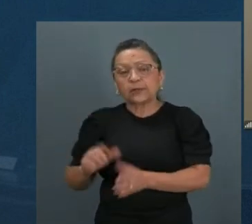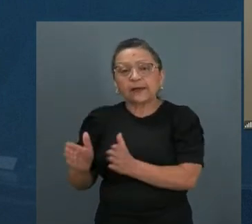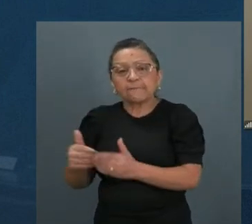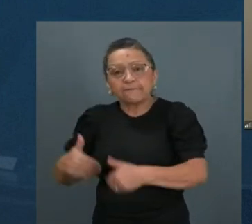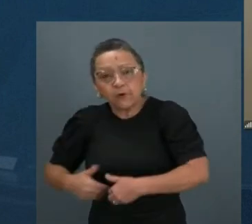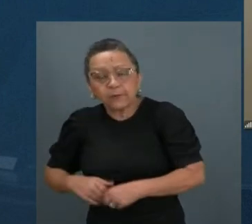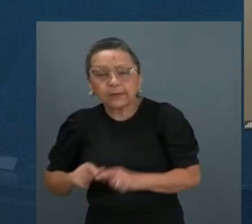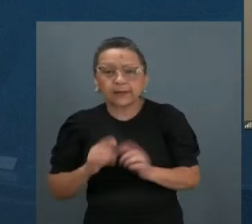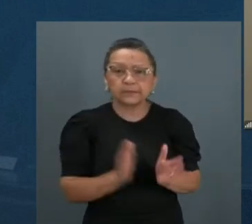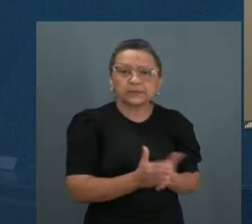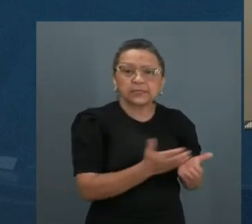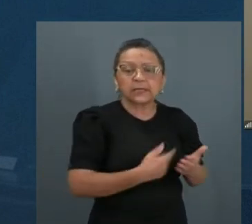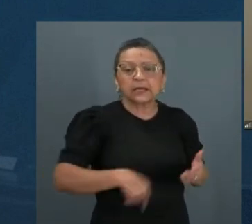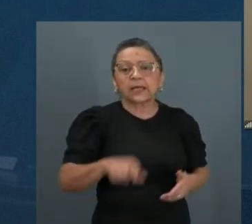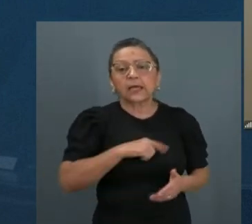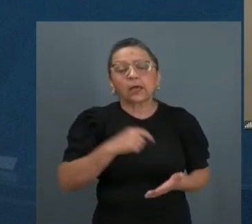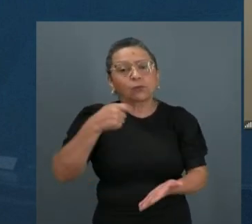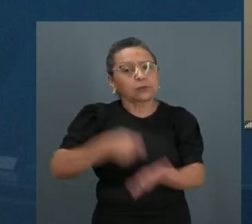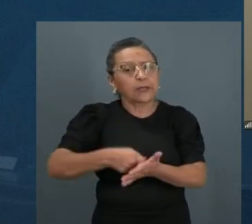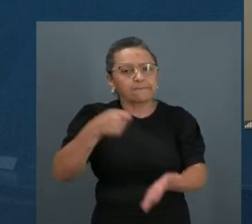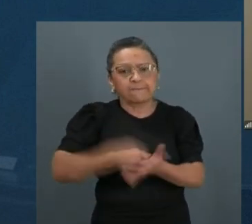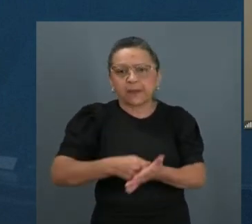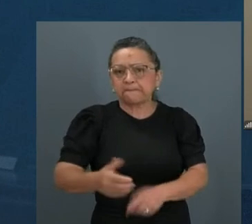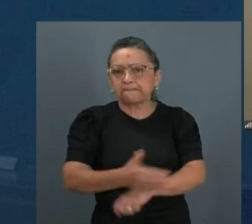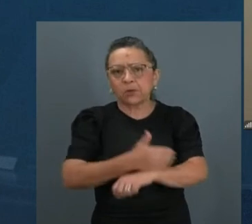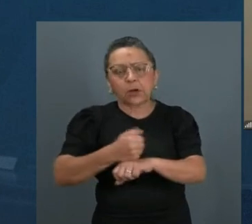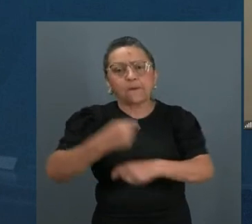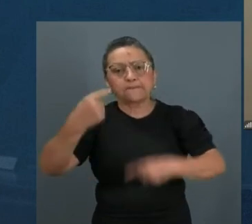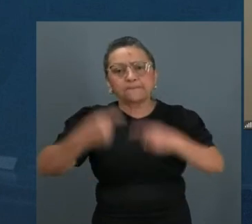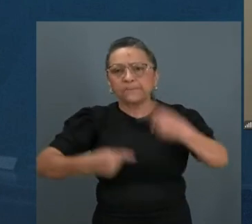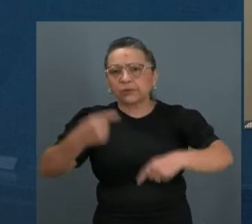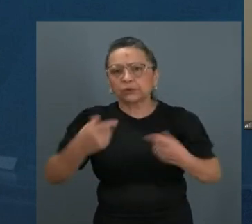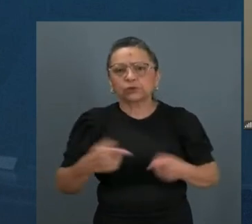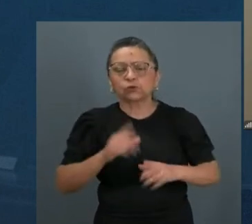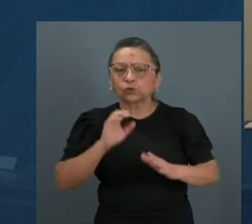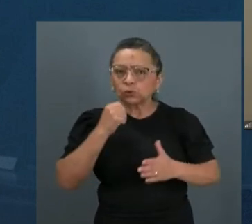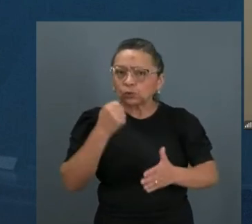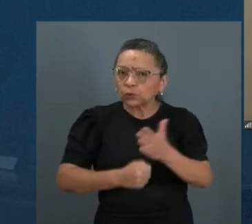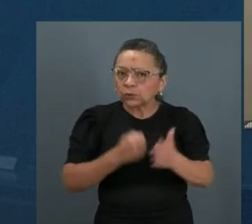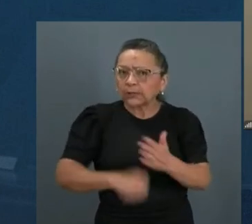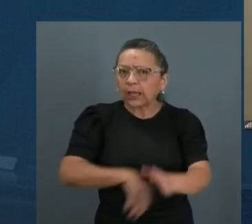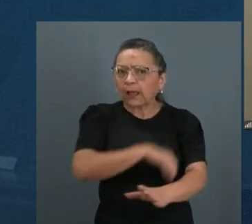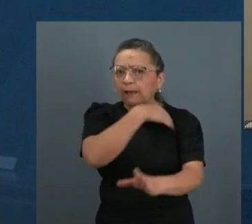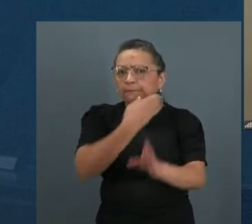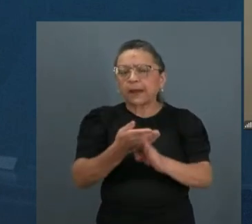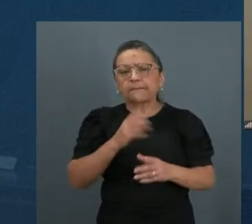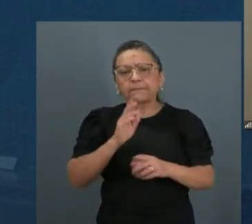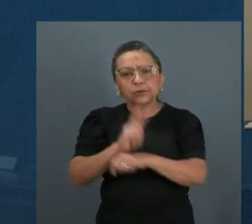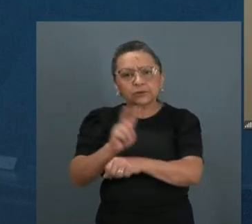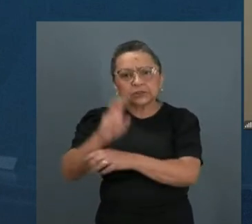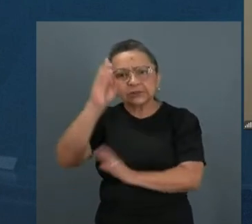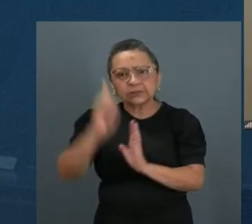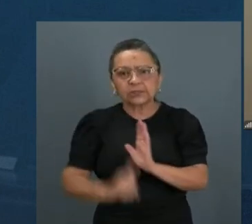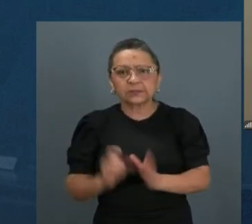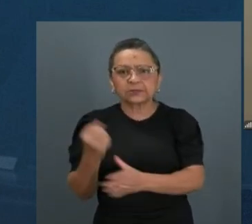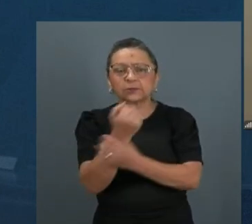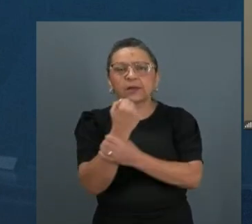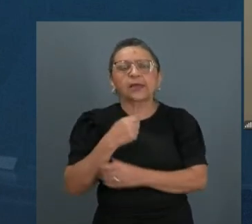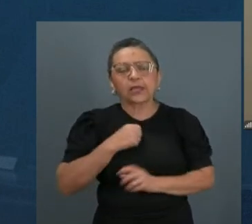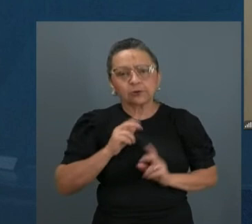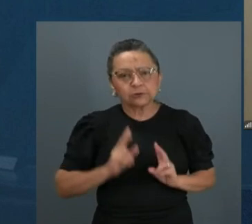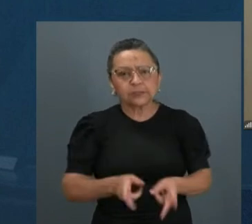da miséria. É um dever moral, político, lutarmos para proteger esse direito. Eu